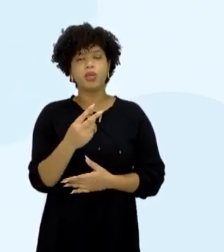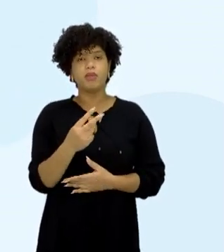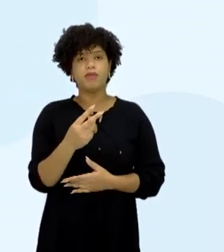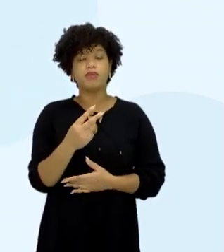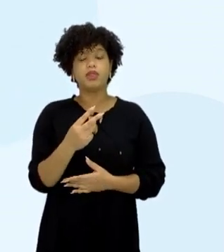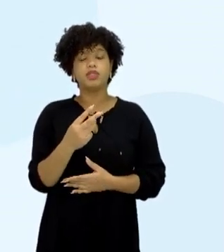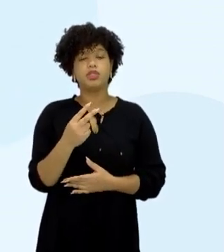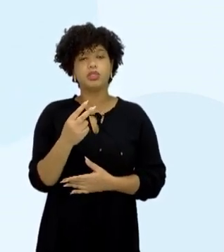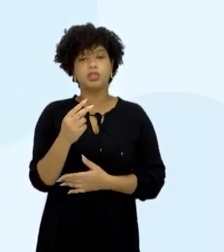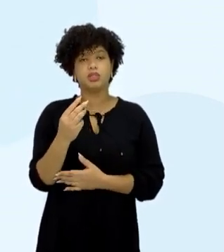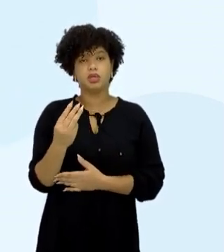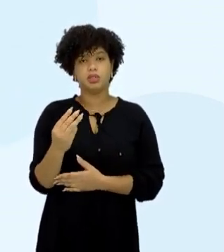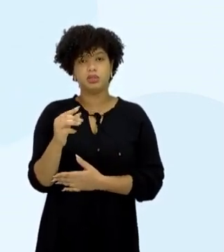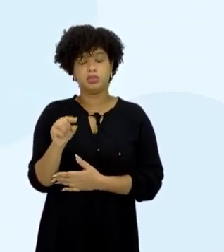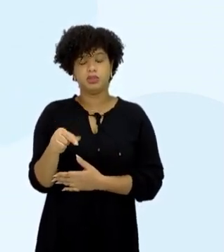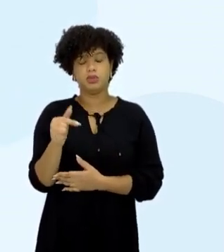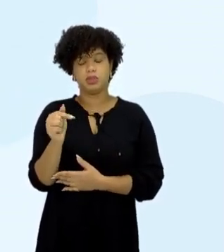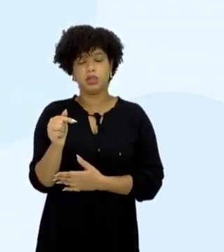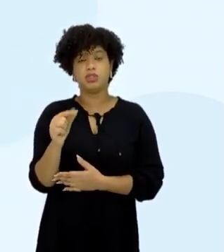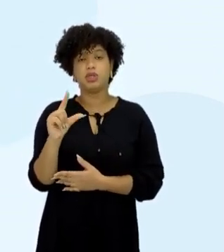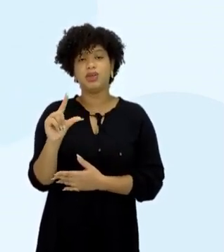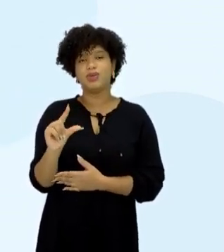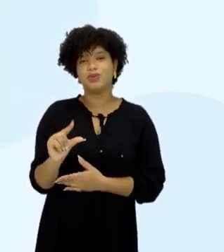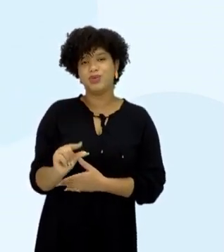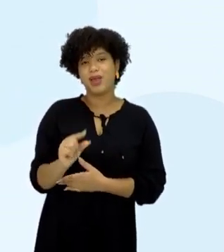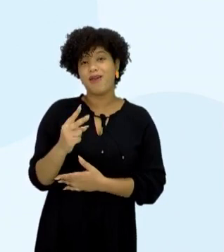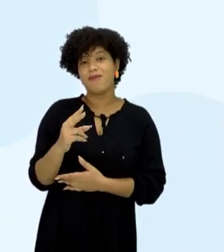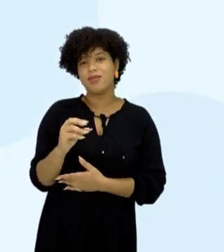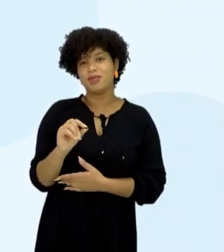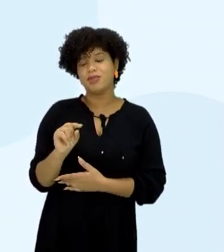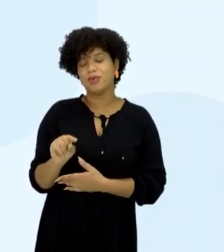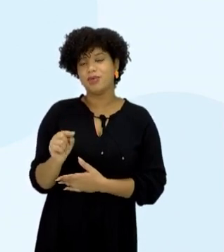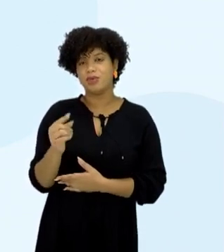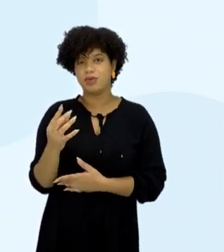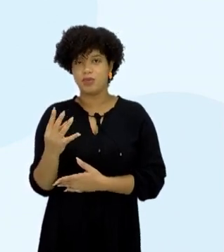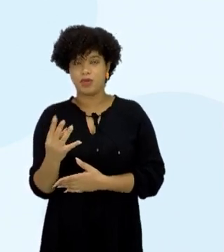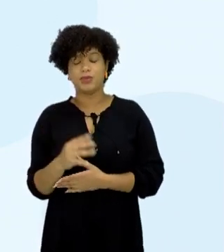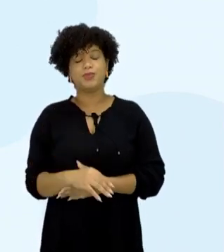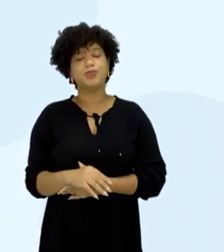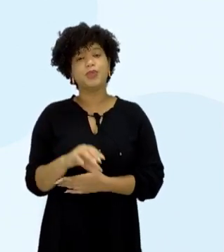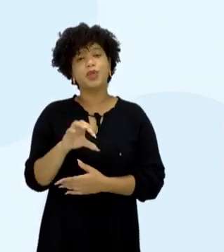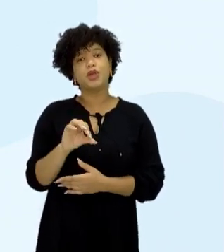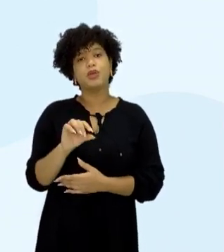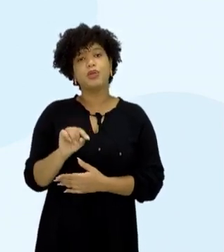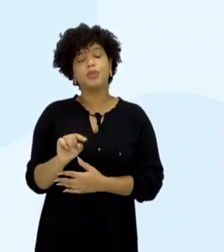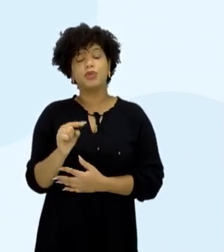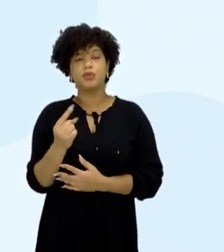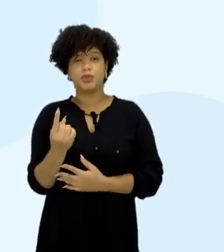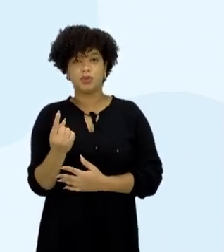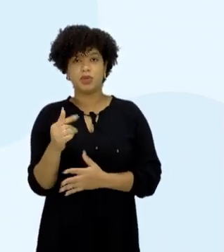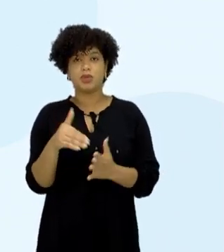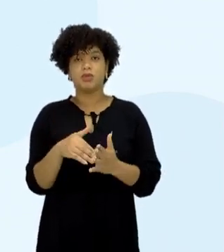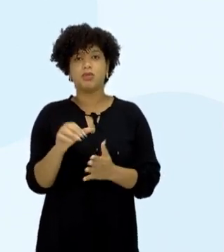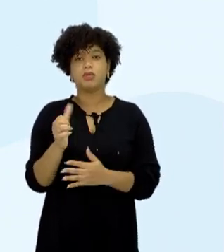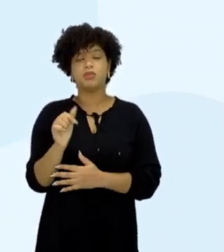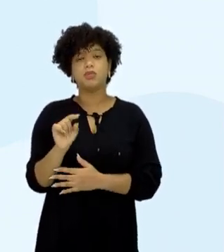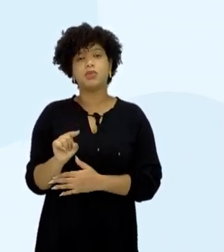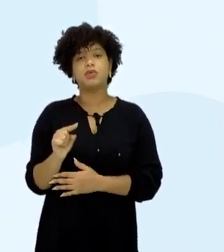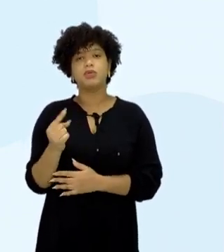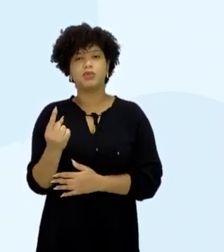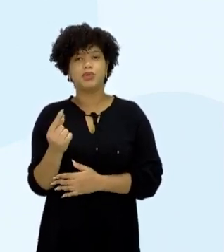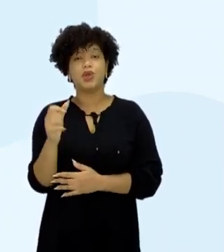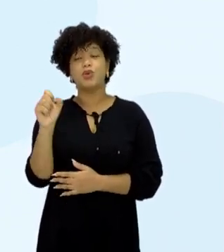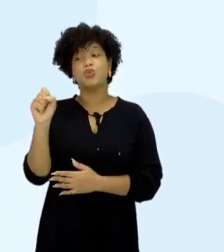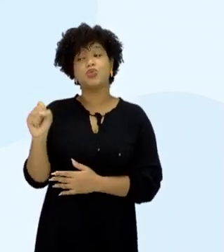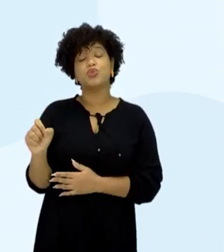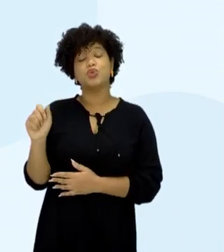23,7, cai para 20,4, a África Subsaariana de 9,1 para 11,1 e o sul da Ásia